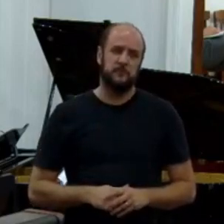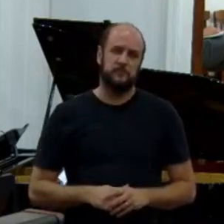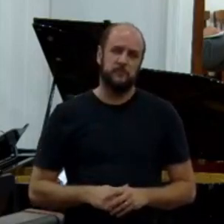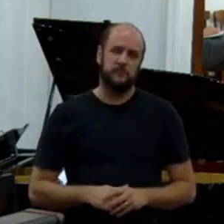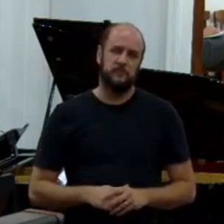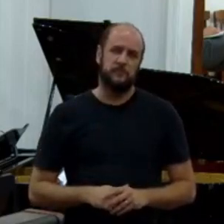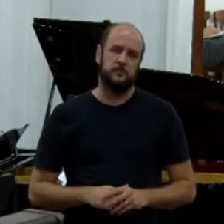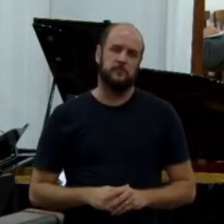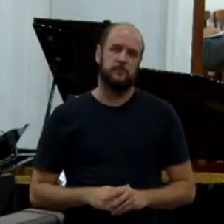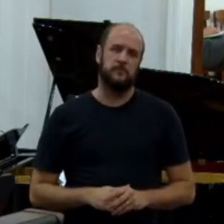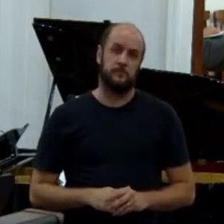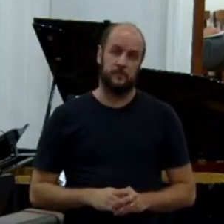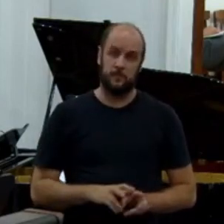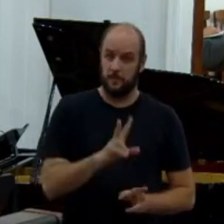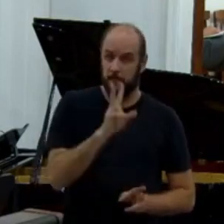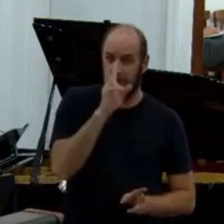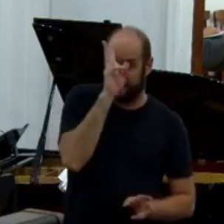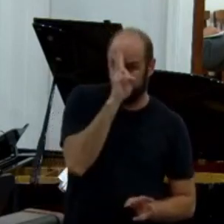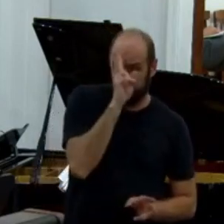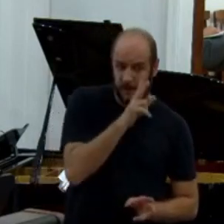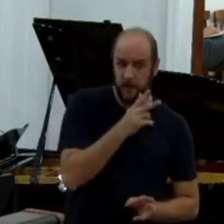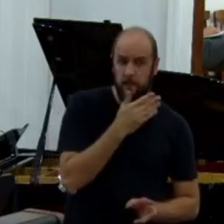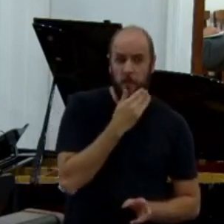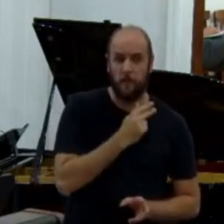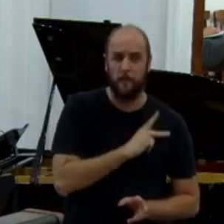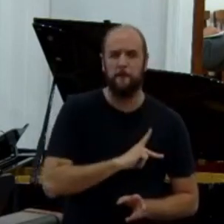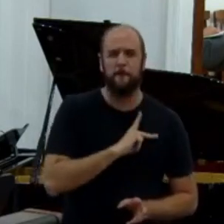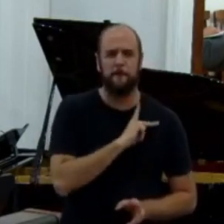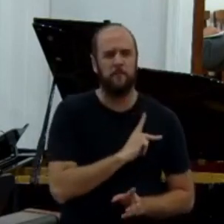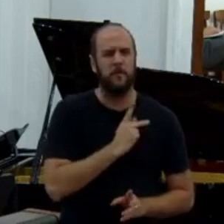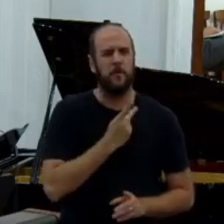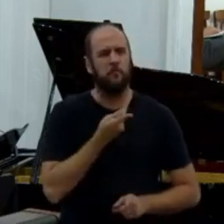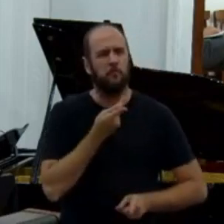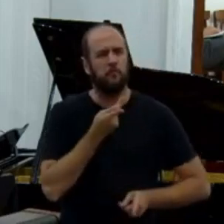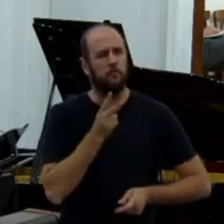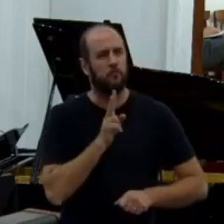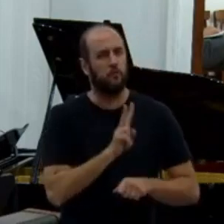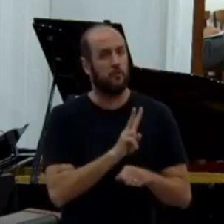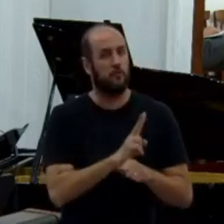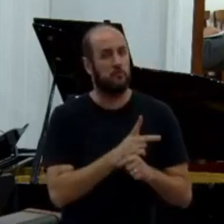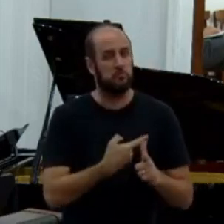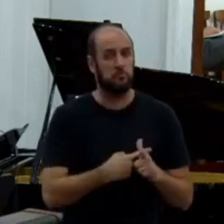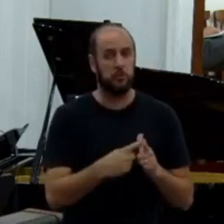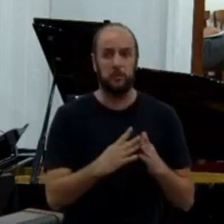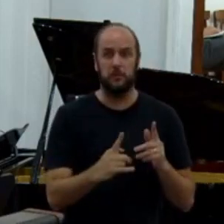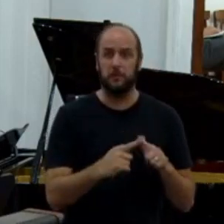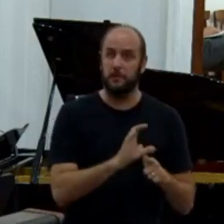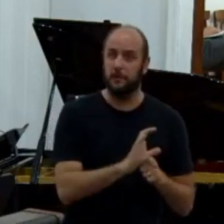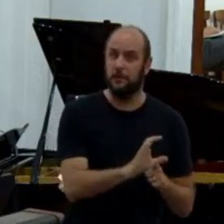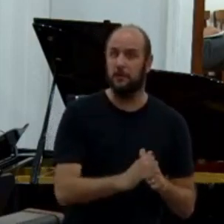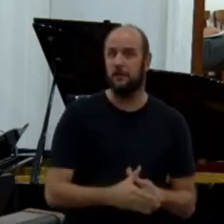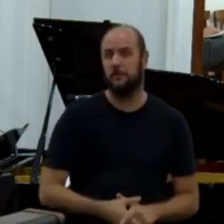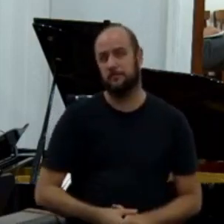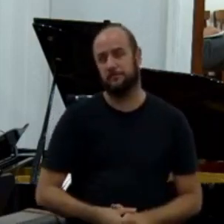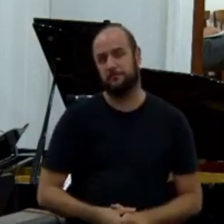Não podemos esquecer aqui que Paulo está tratando de um problema na igreja de Corinto.